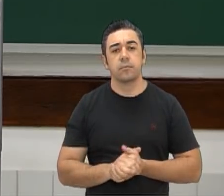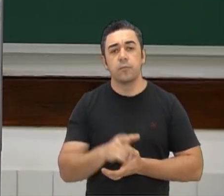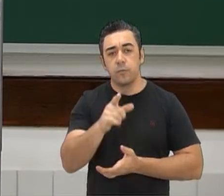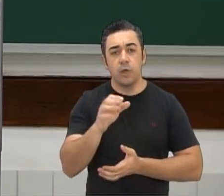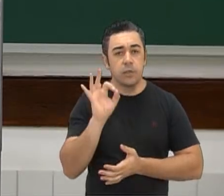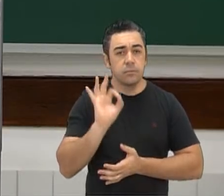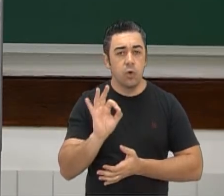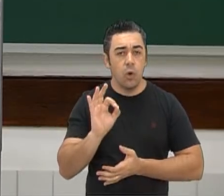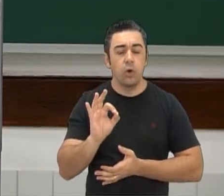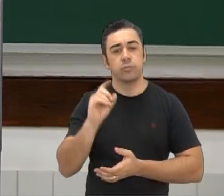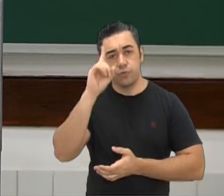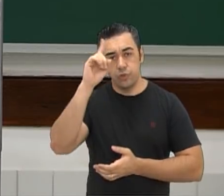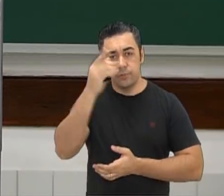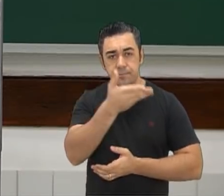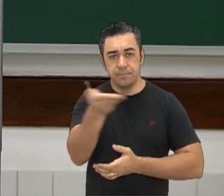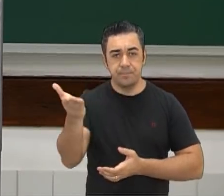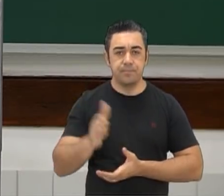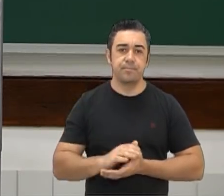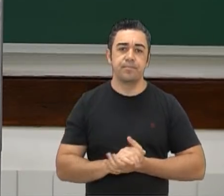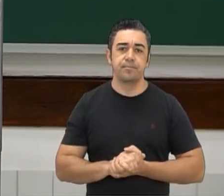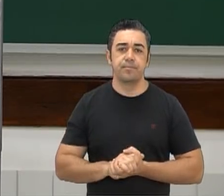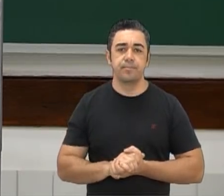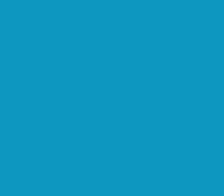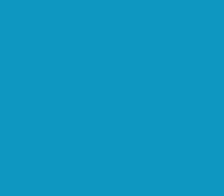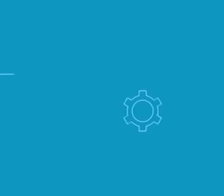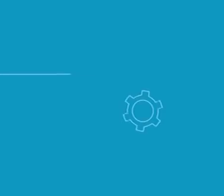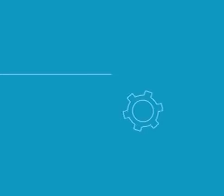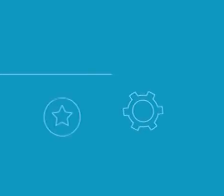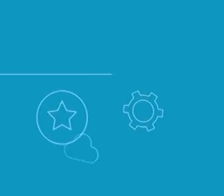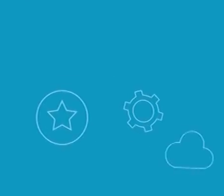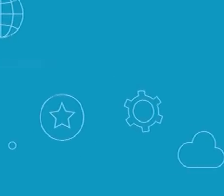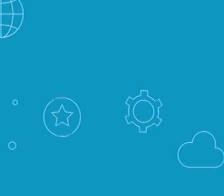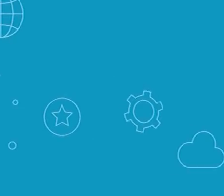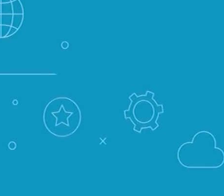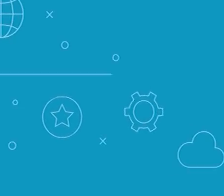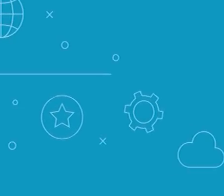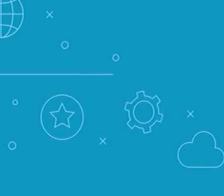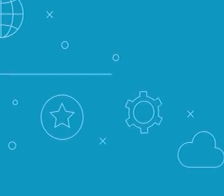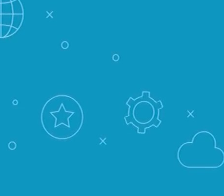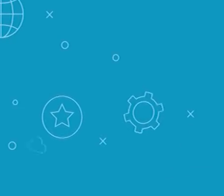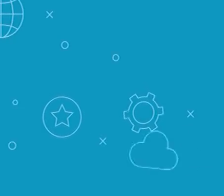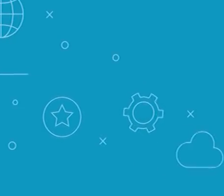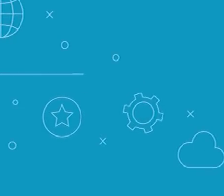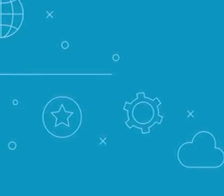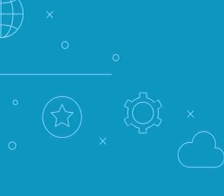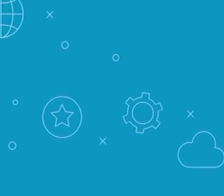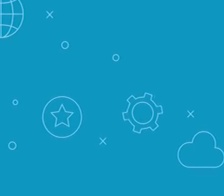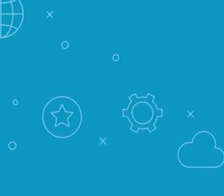ótimo dia.